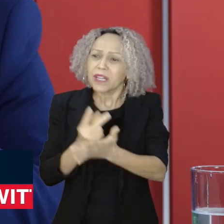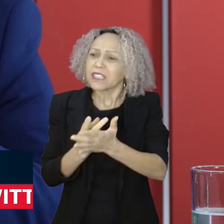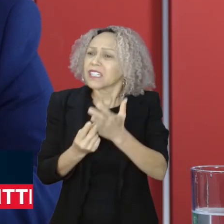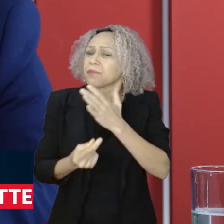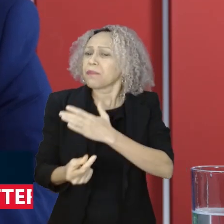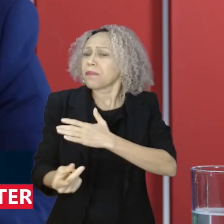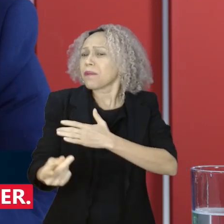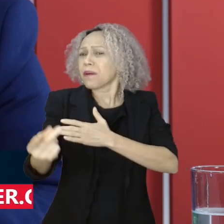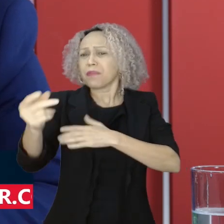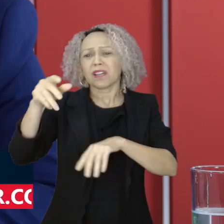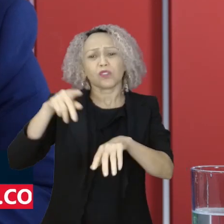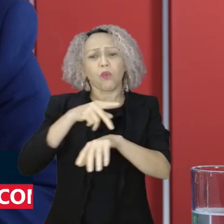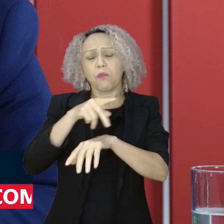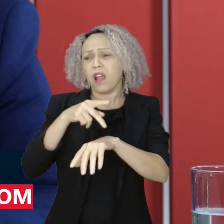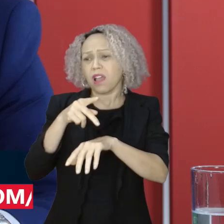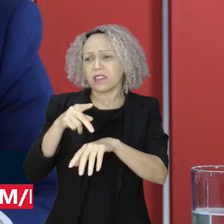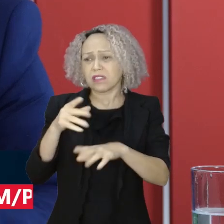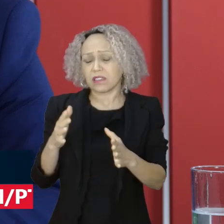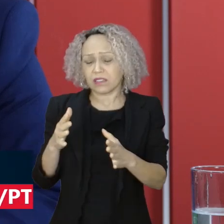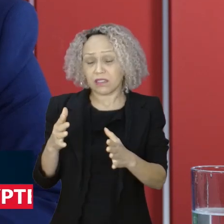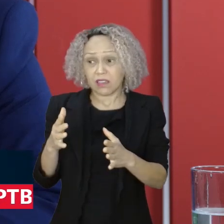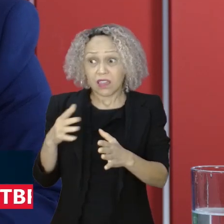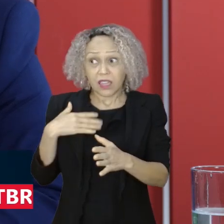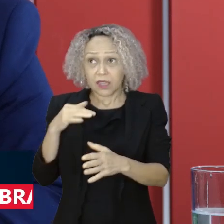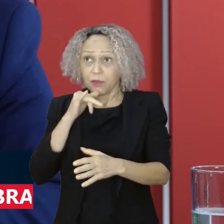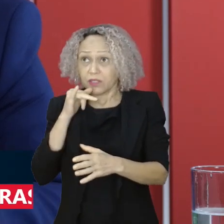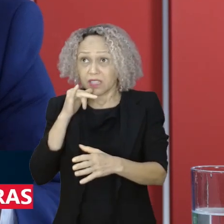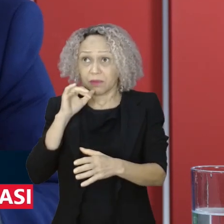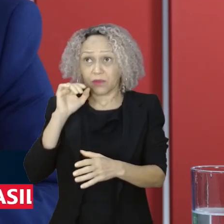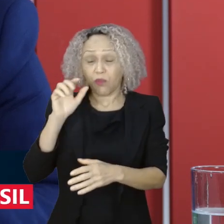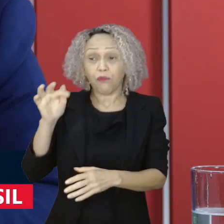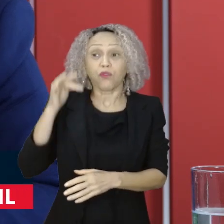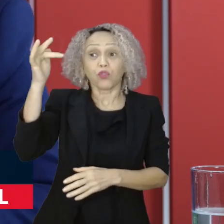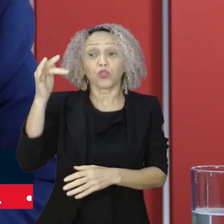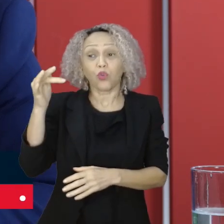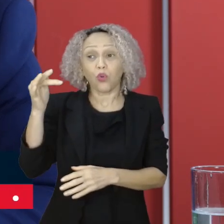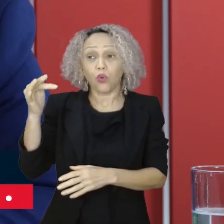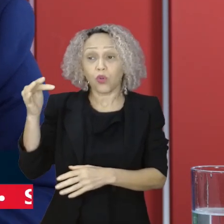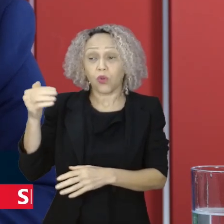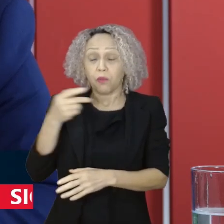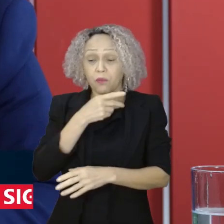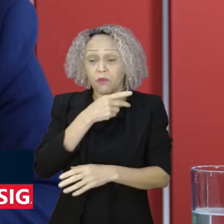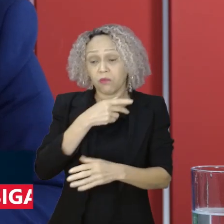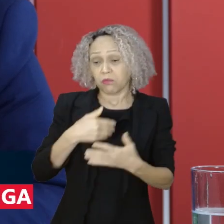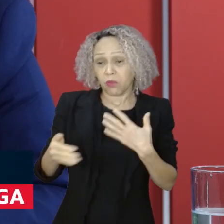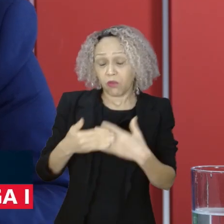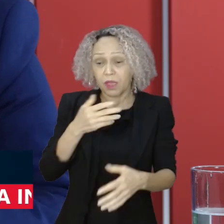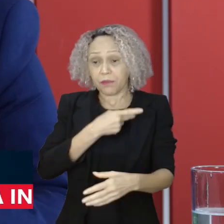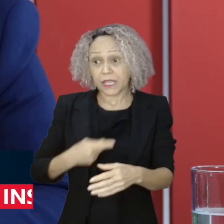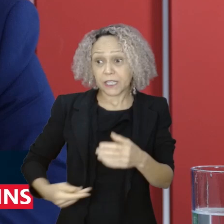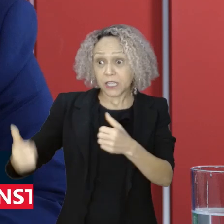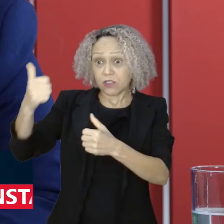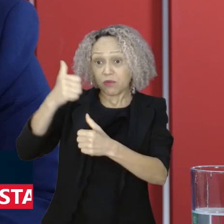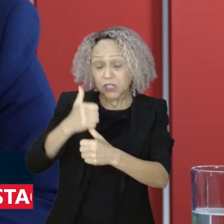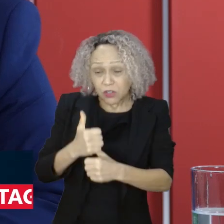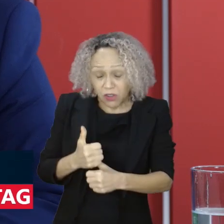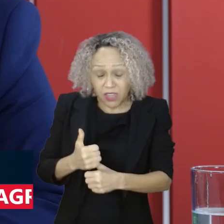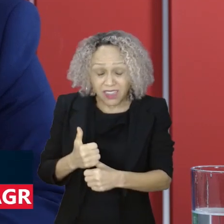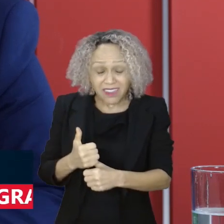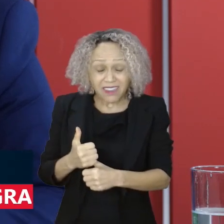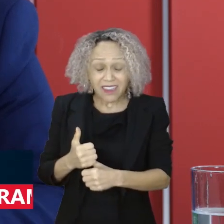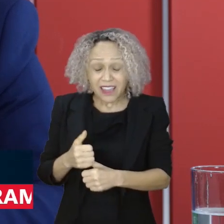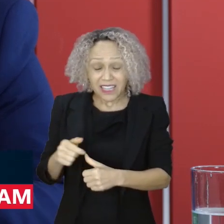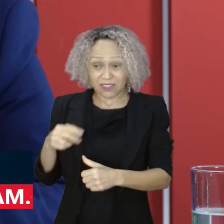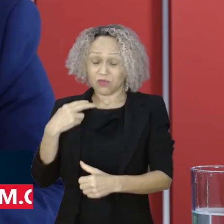governos, que sejam cuidadas e não sejam mais destruídas por nenhum aventureiro que espero nunca mais volte né, projetos